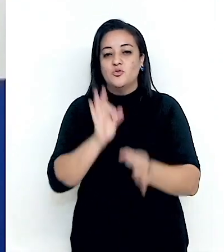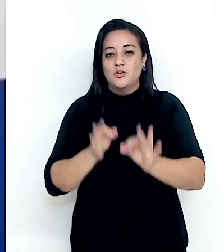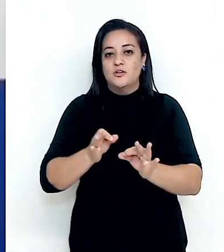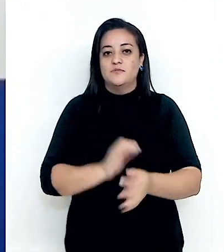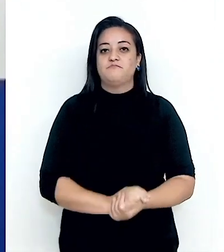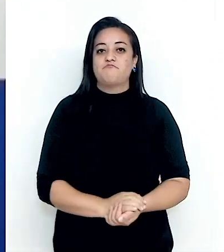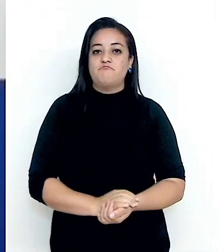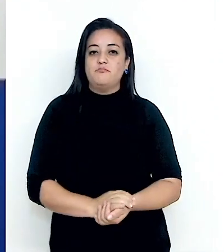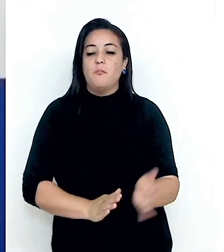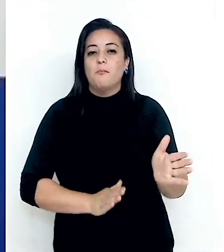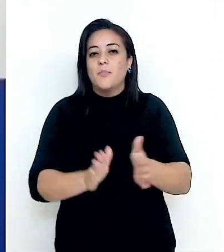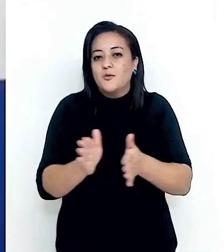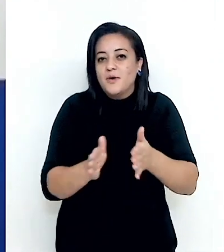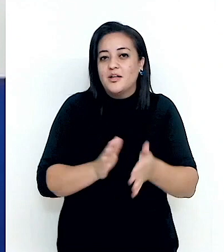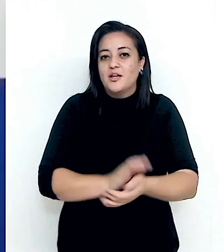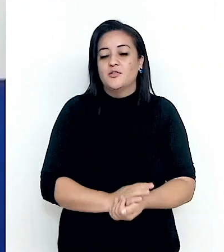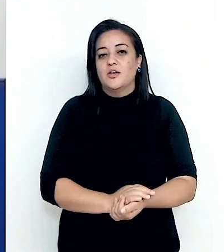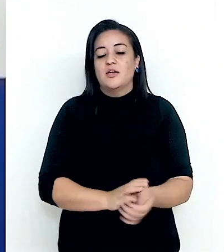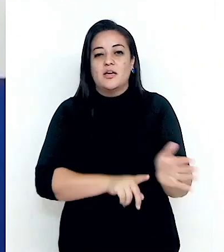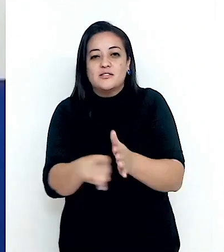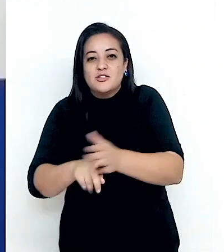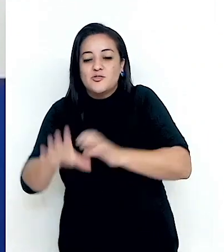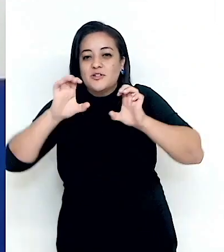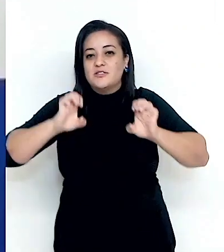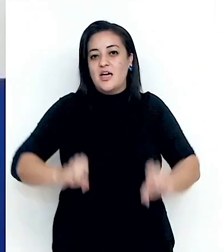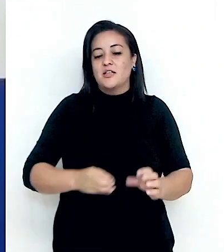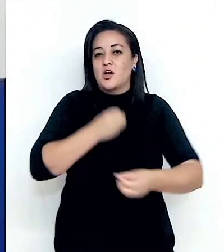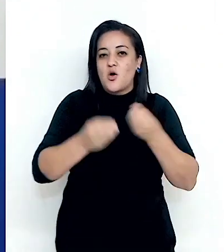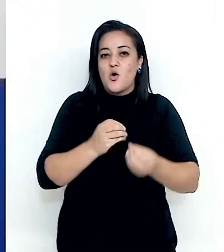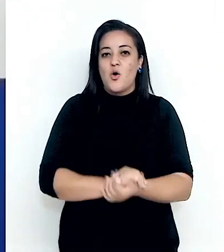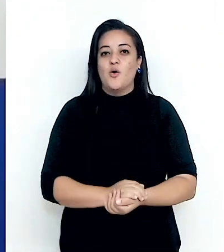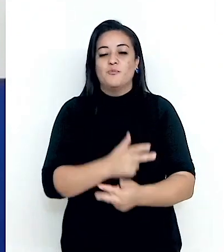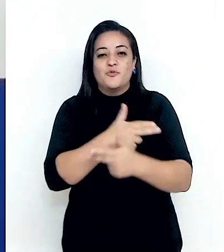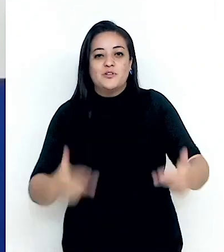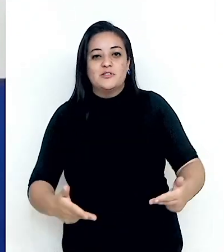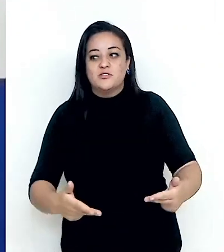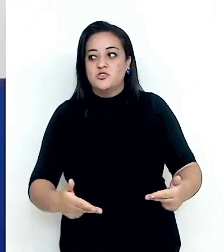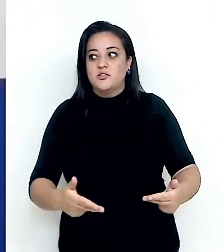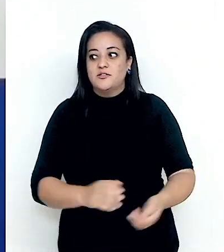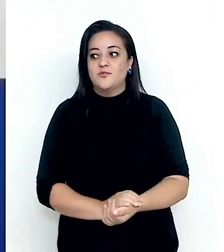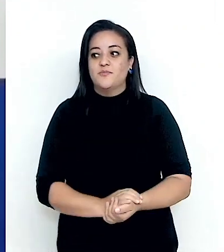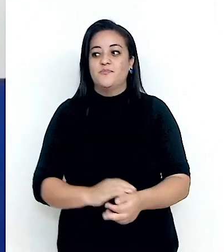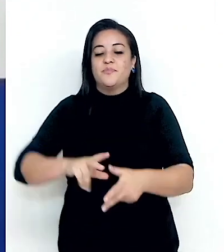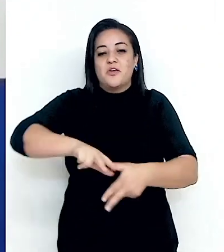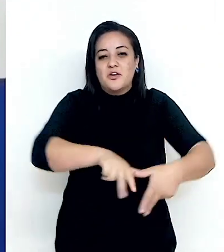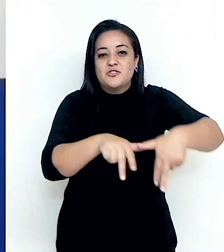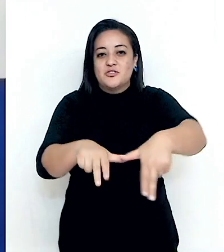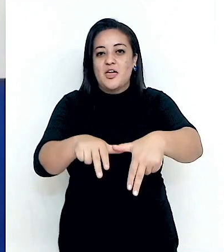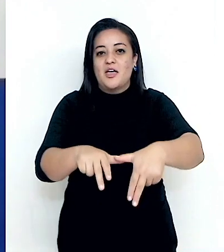para uma fase em que essas questões éticas, como diversidade de gênero, de